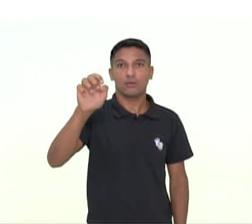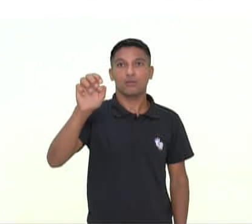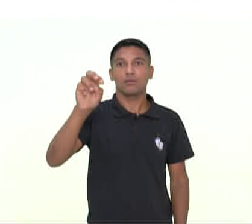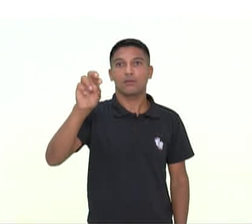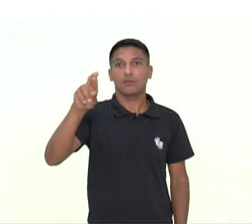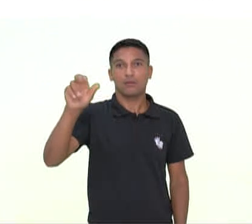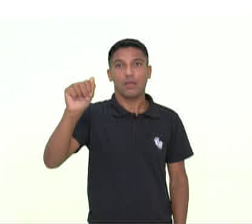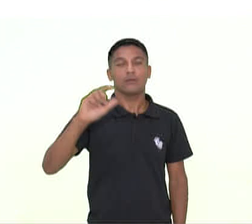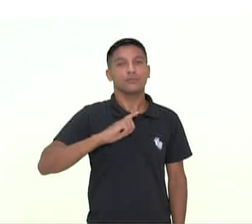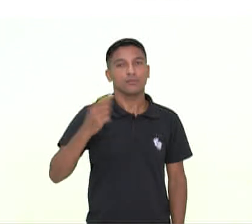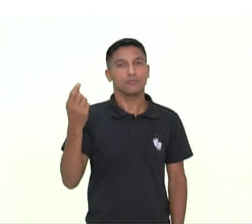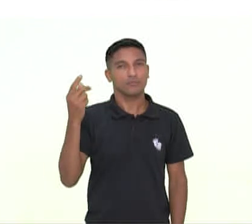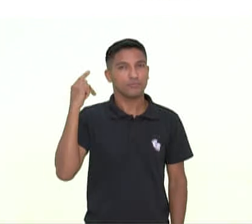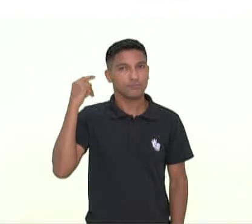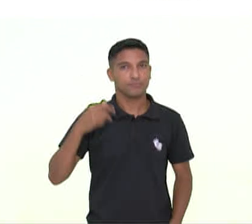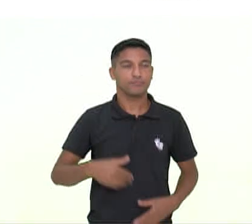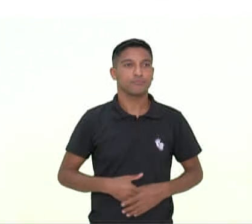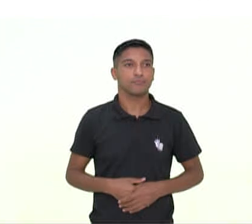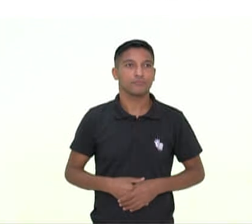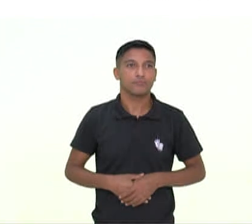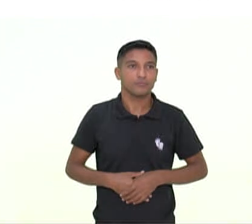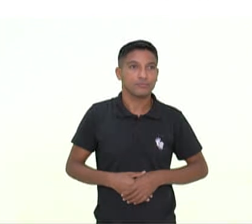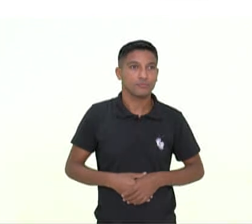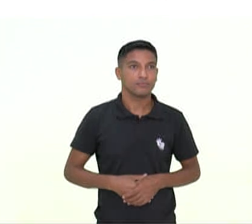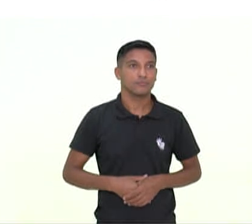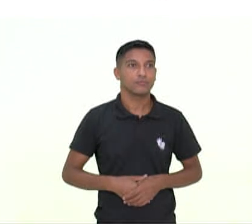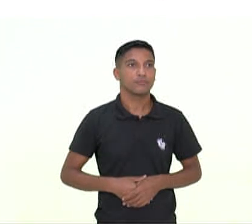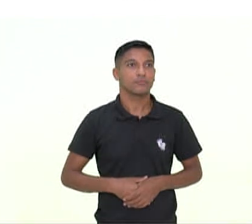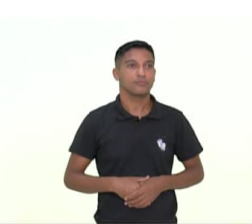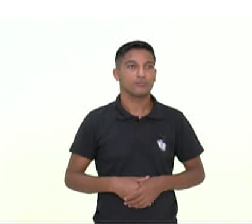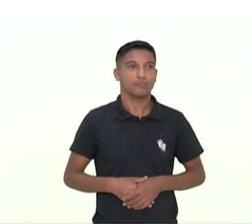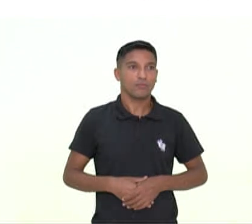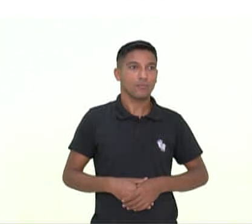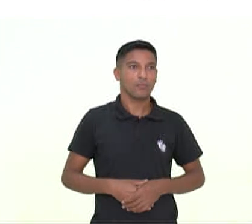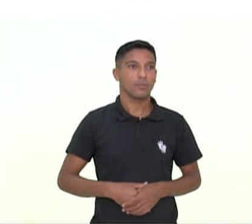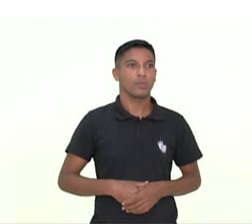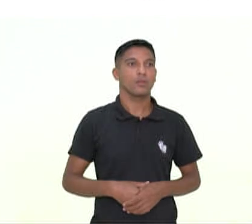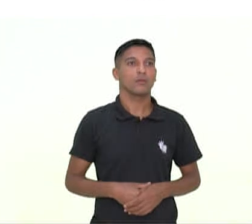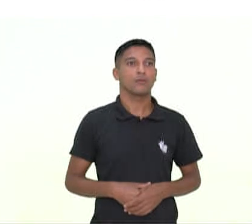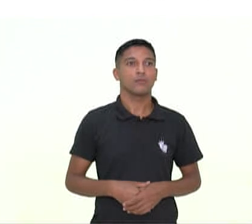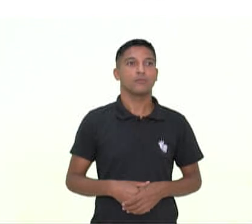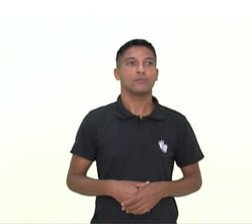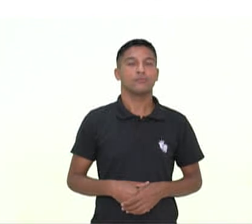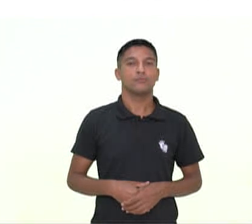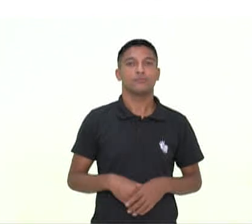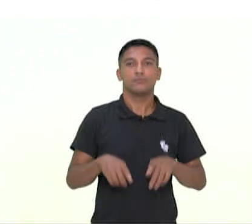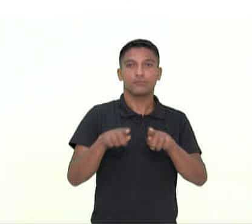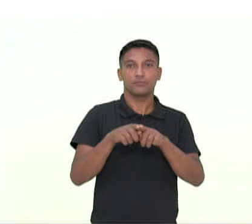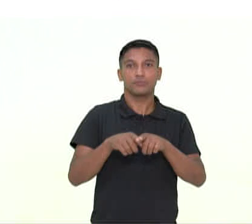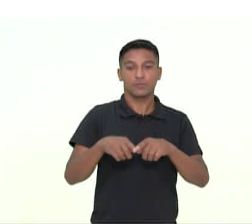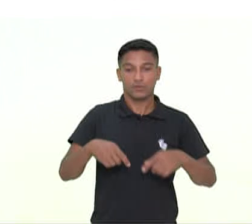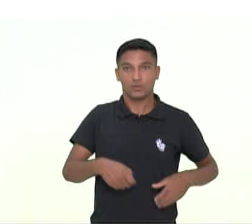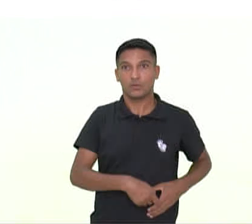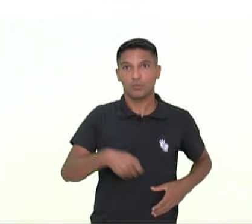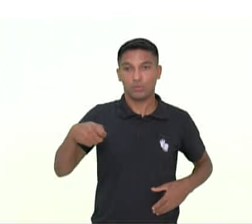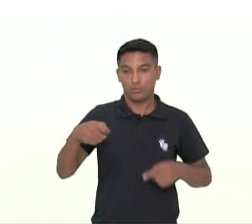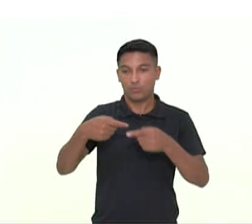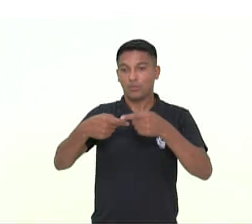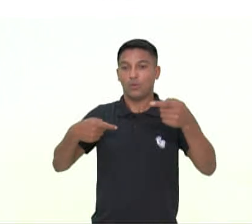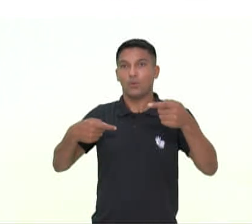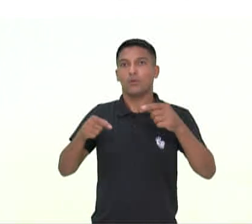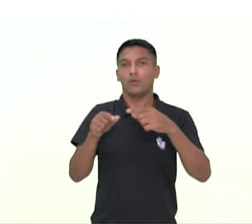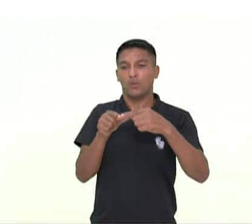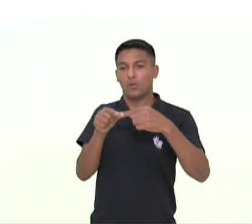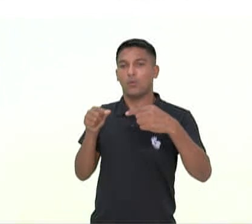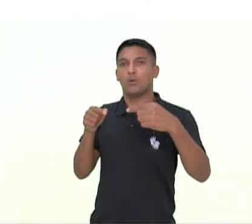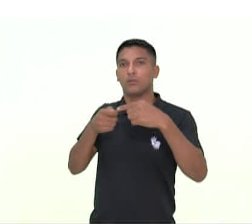né muitas referências históricas a respeito dublado Romano as primeiras escolas